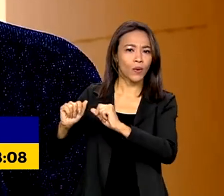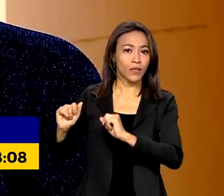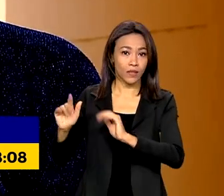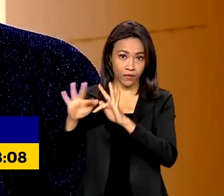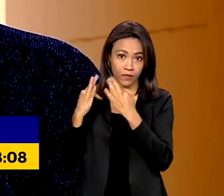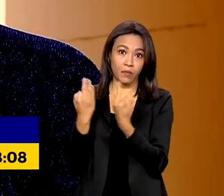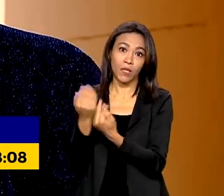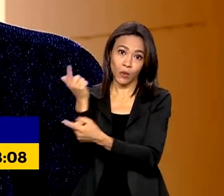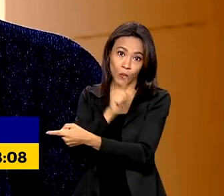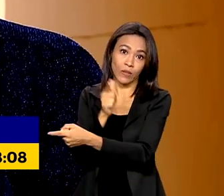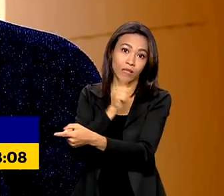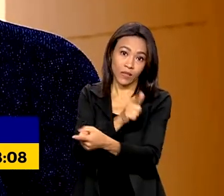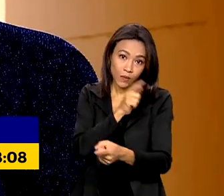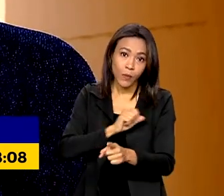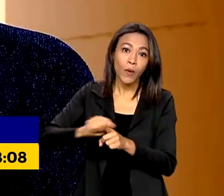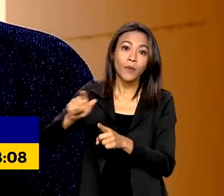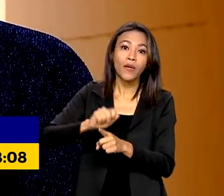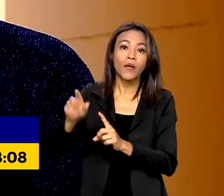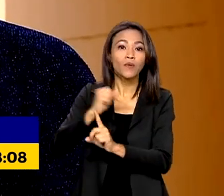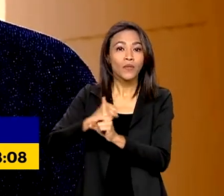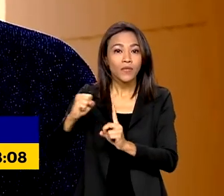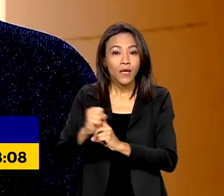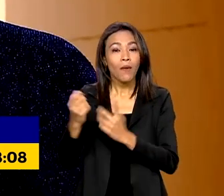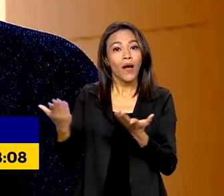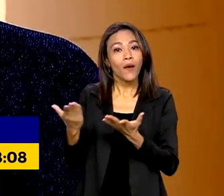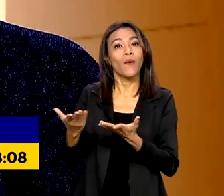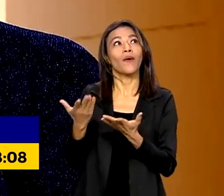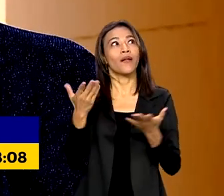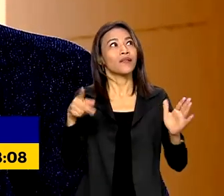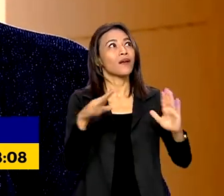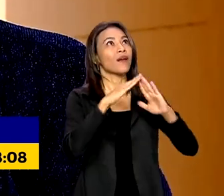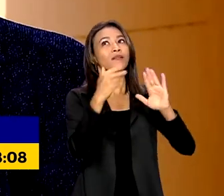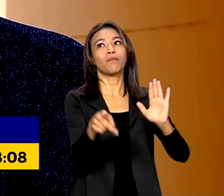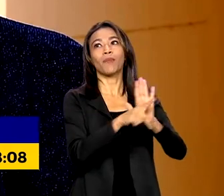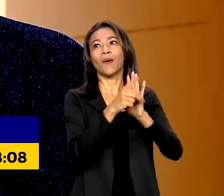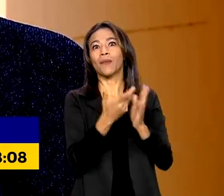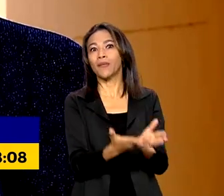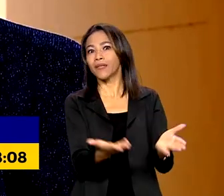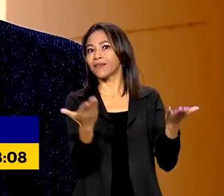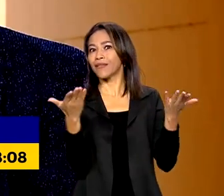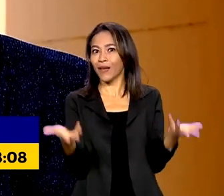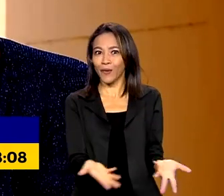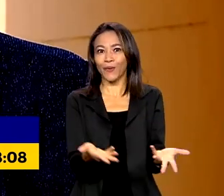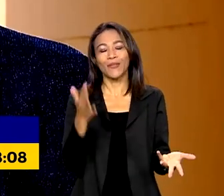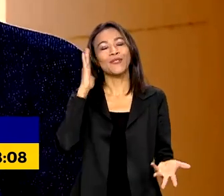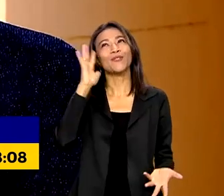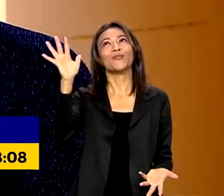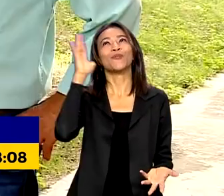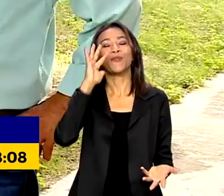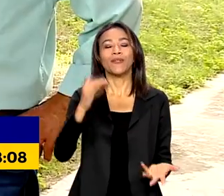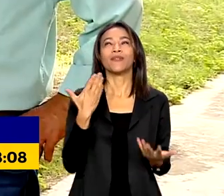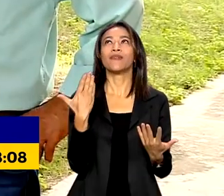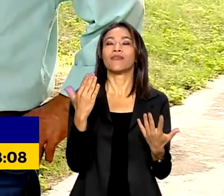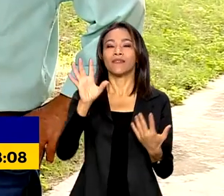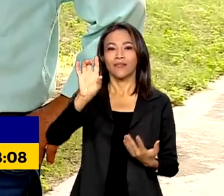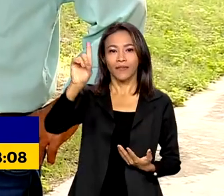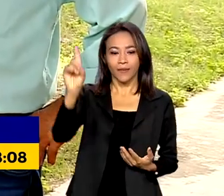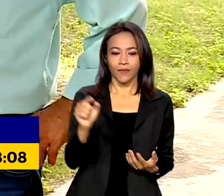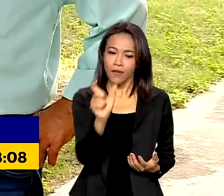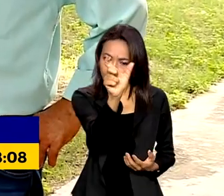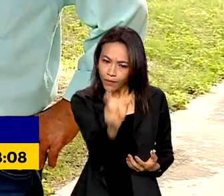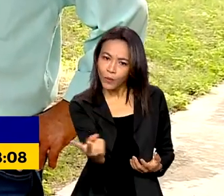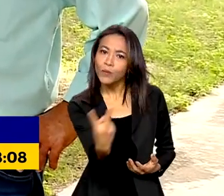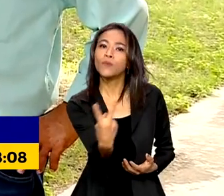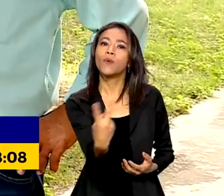aluguel social. E agora vai ser com a unidade habitacional, que é esse sonho aqui que está sendo realizado hoje, graças a Deus. José e Ana